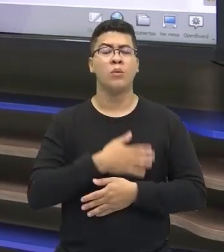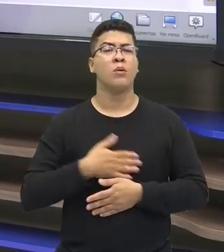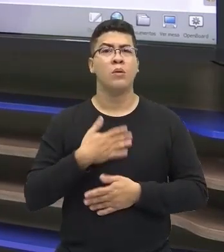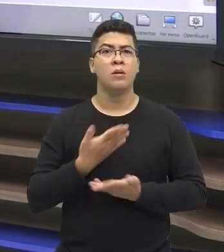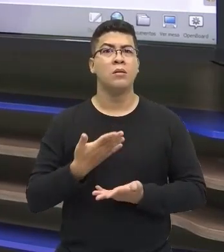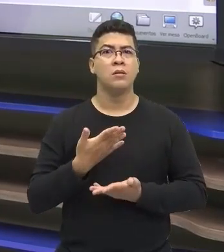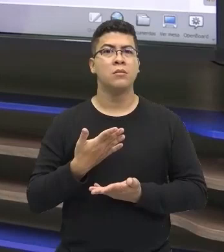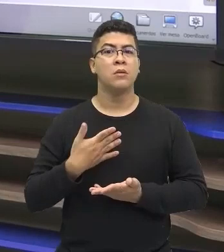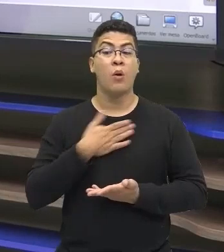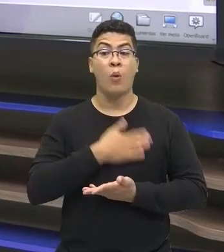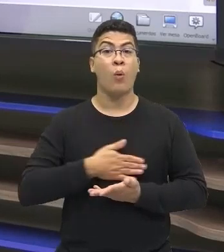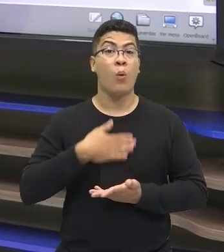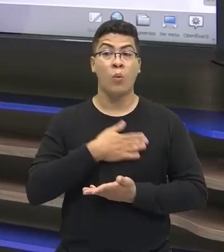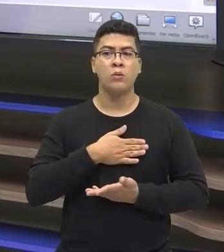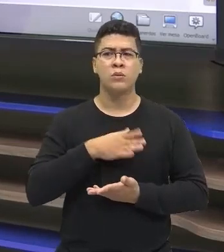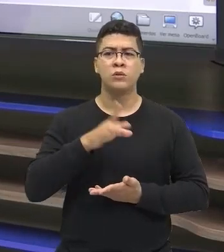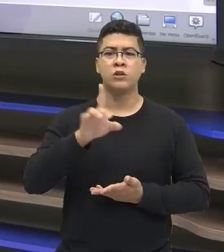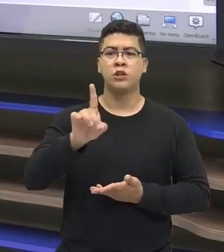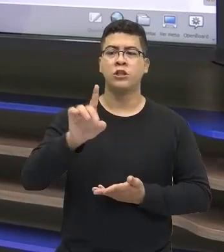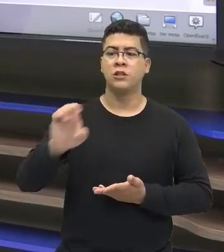De quê? Olha esse de.